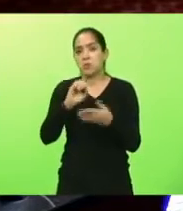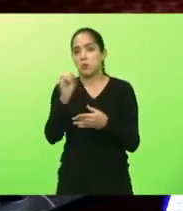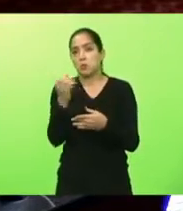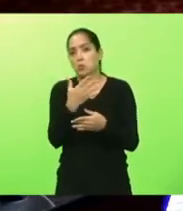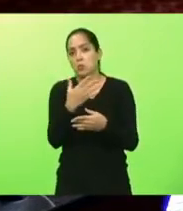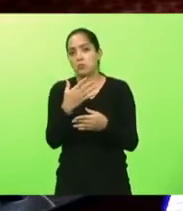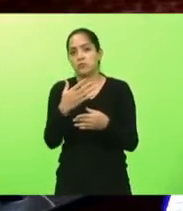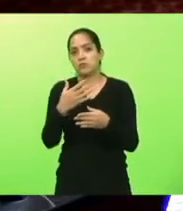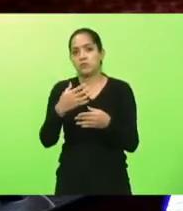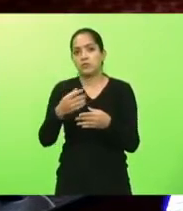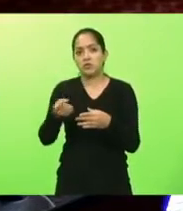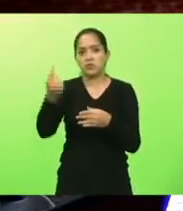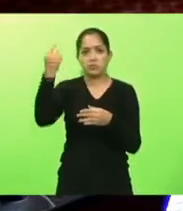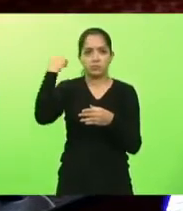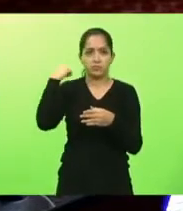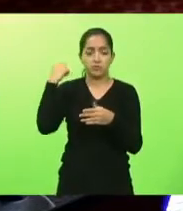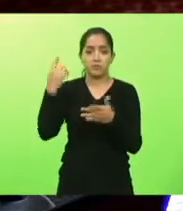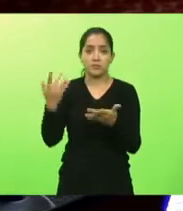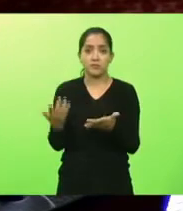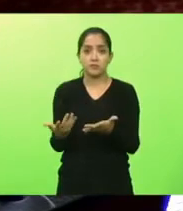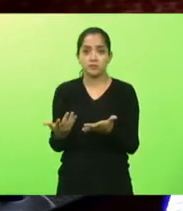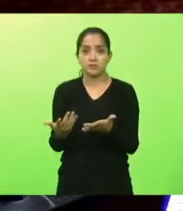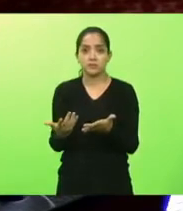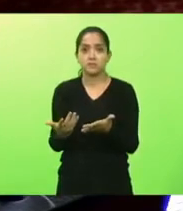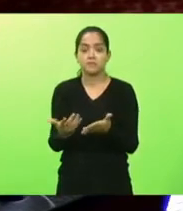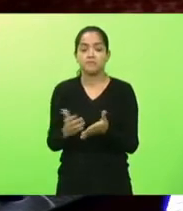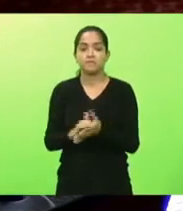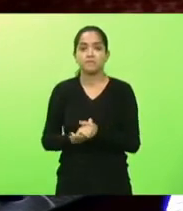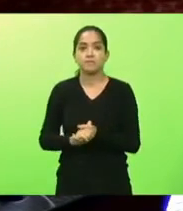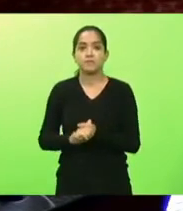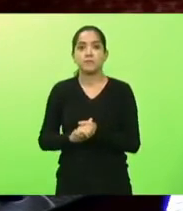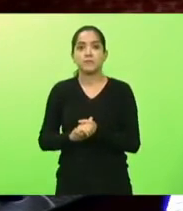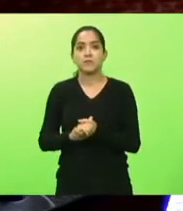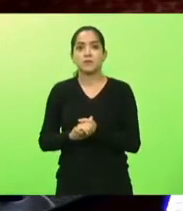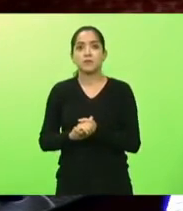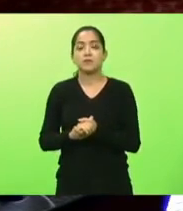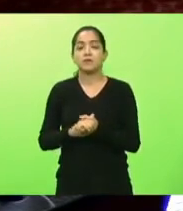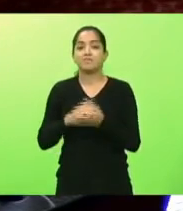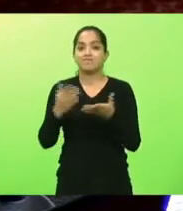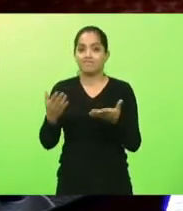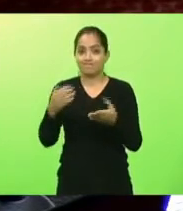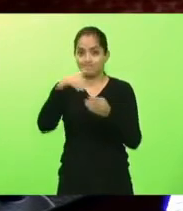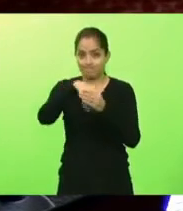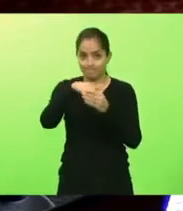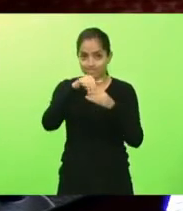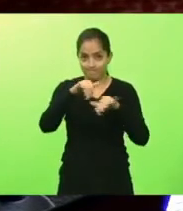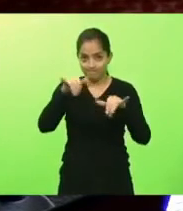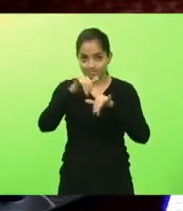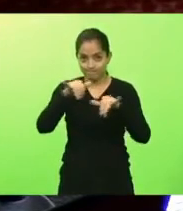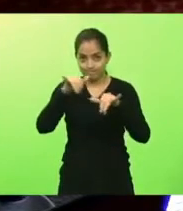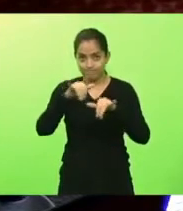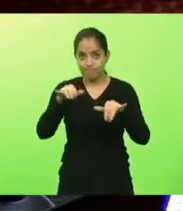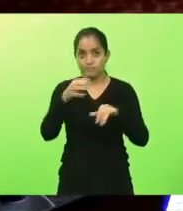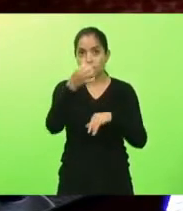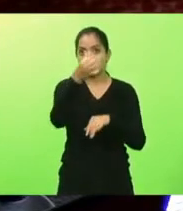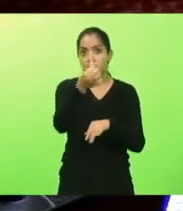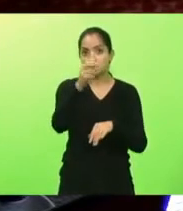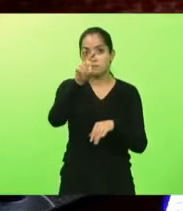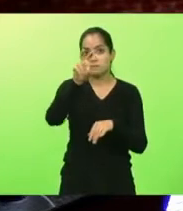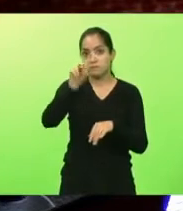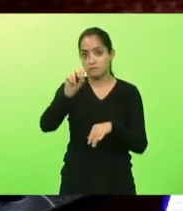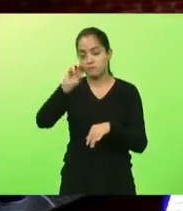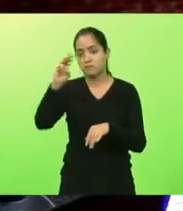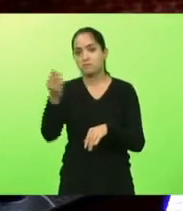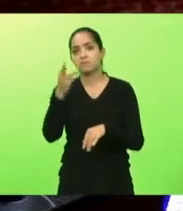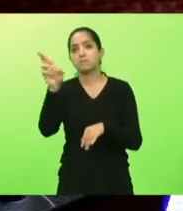passou da medida, né? Gente, essa eleição ela vai custar 650 milhões